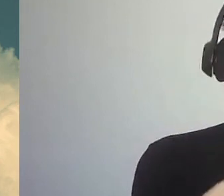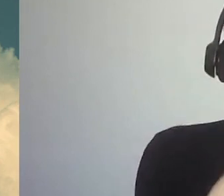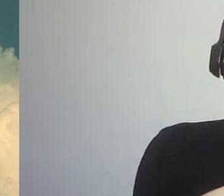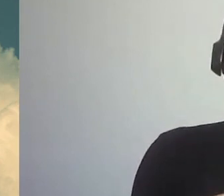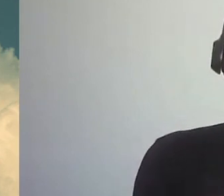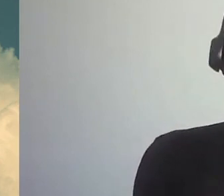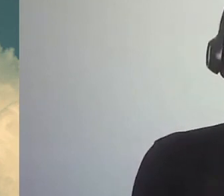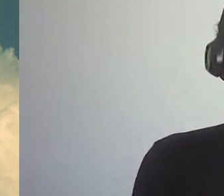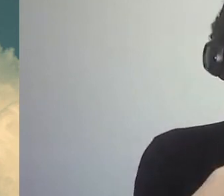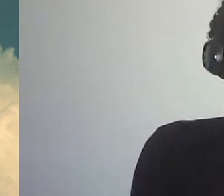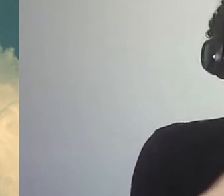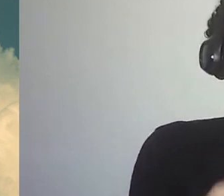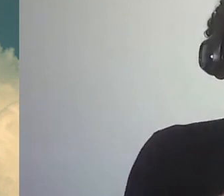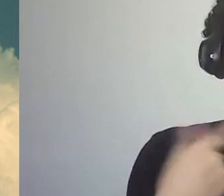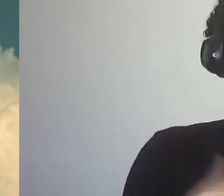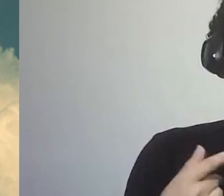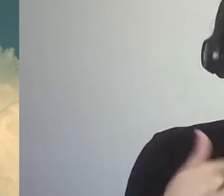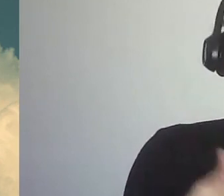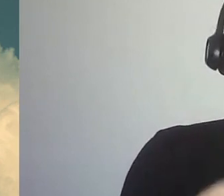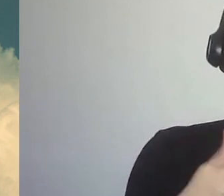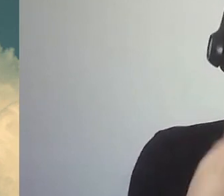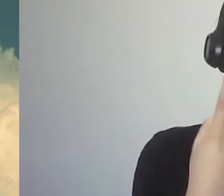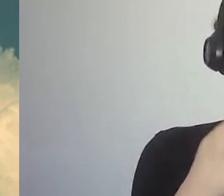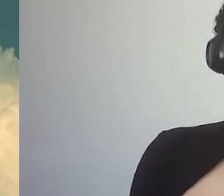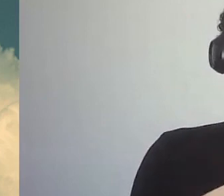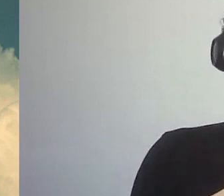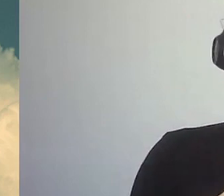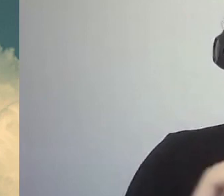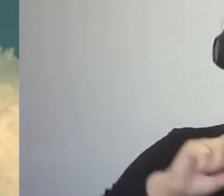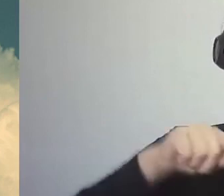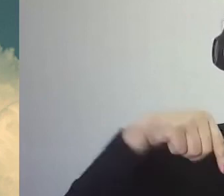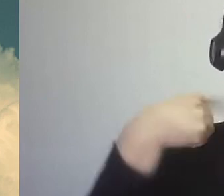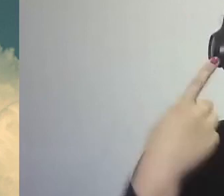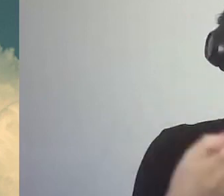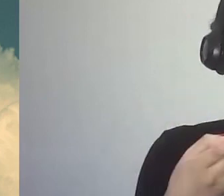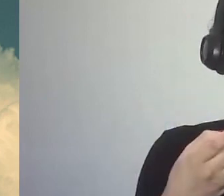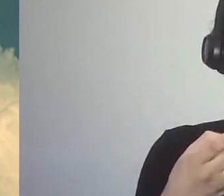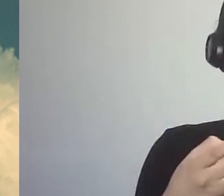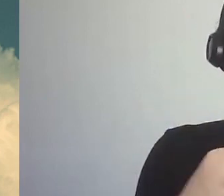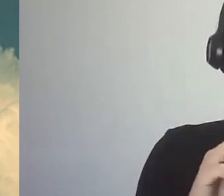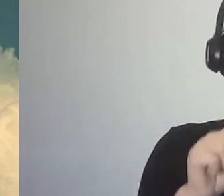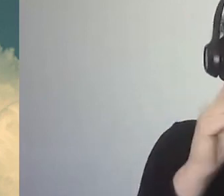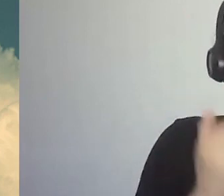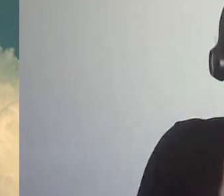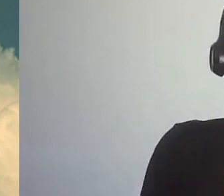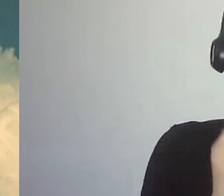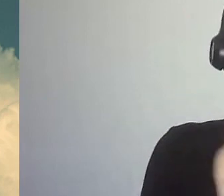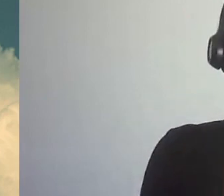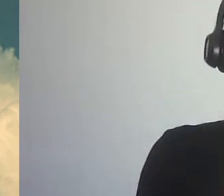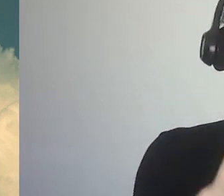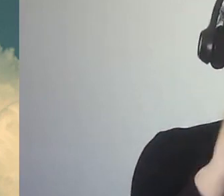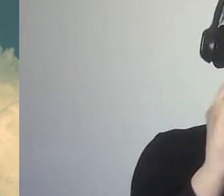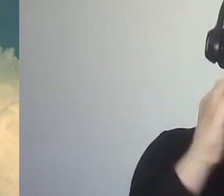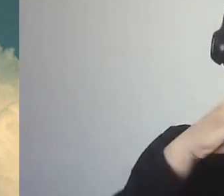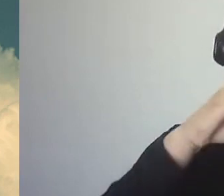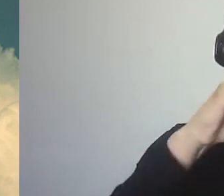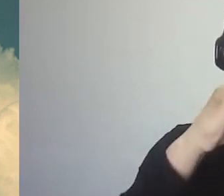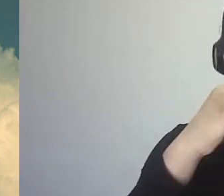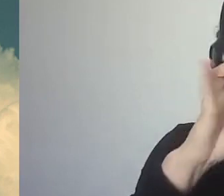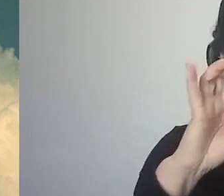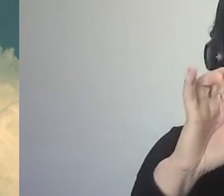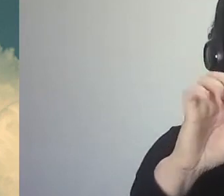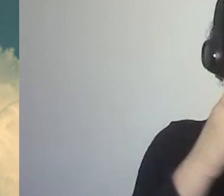um board de forma que na hora que a terceira pessoa que entra no ti consegue fazer primeiro convite uma semana o time teve uma baita evolução eu